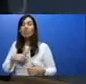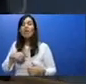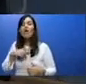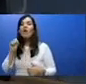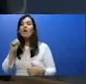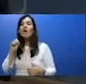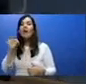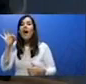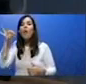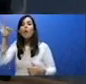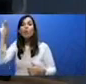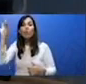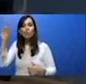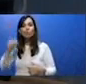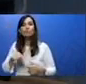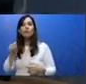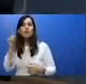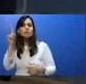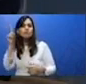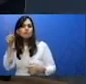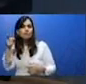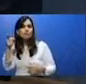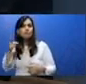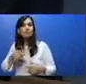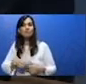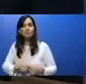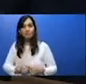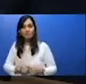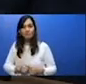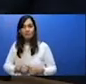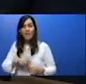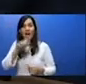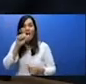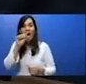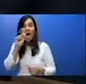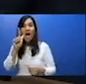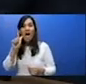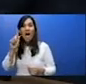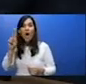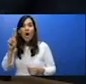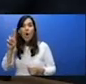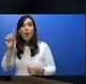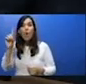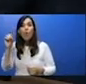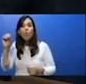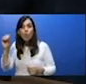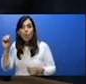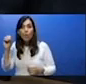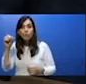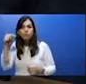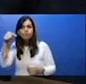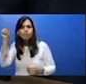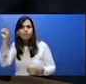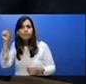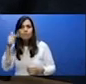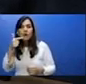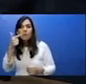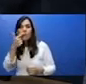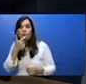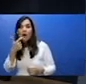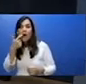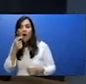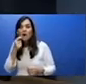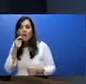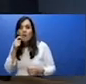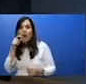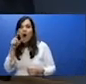acento agudo. Nós chamamos de acento agudo quando apresenta um timbre aberto, tá?